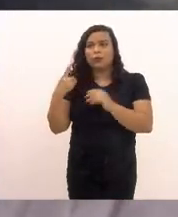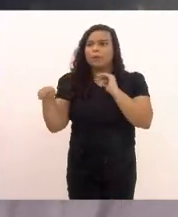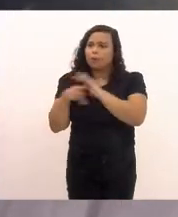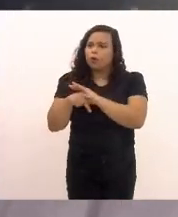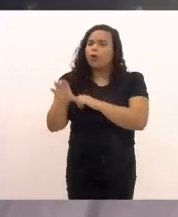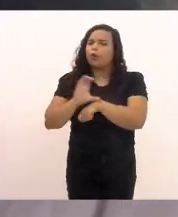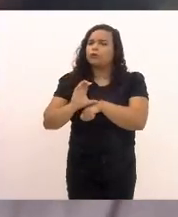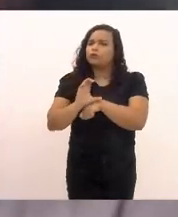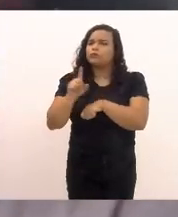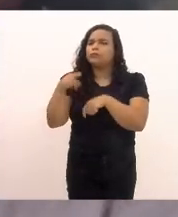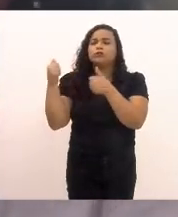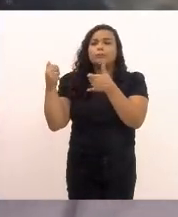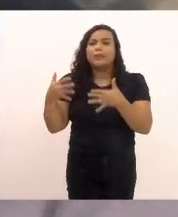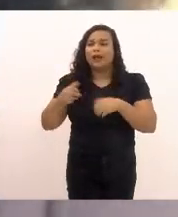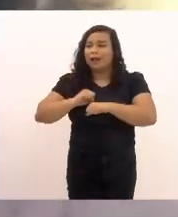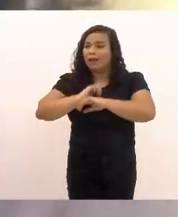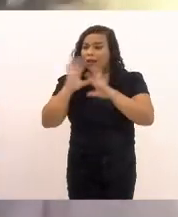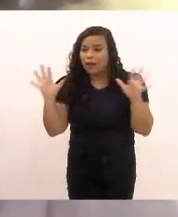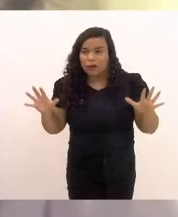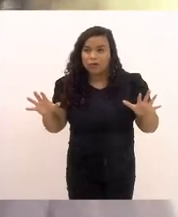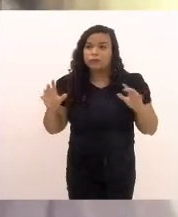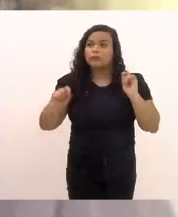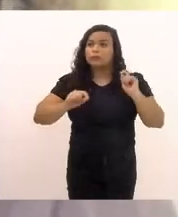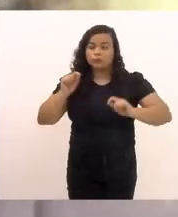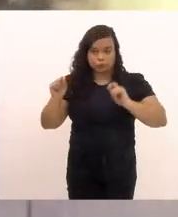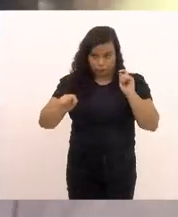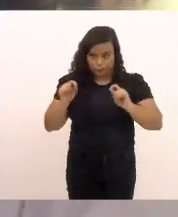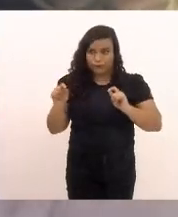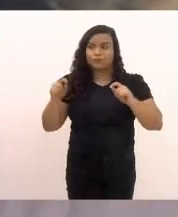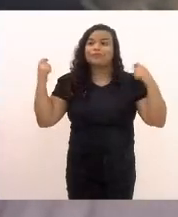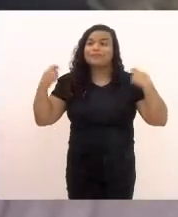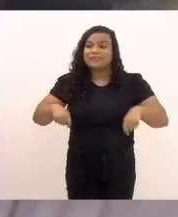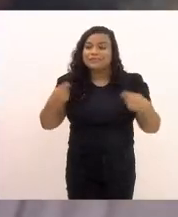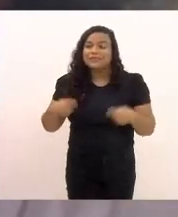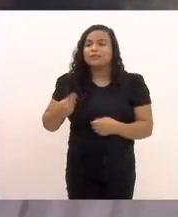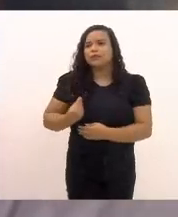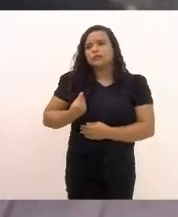diz claramente, né, o quanto que deva existir ali